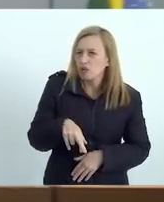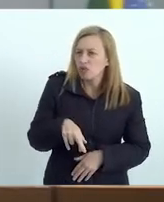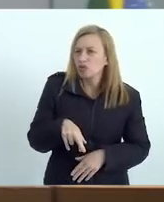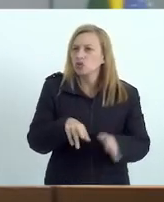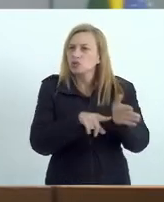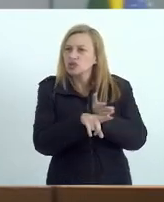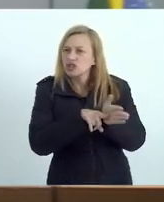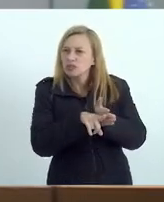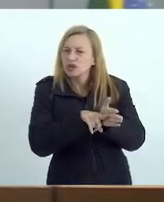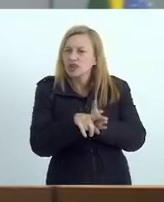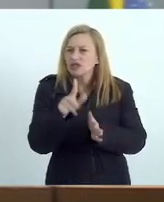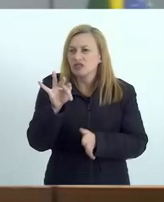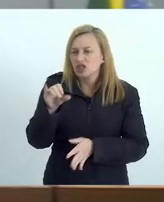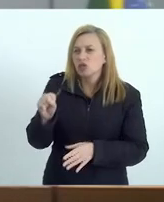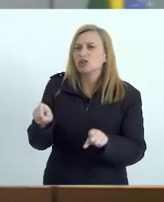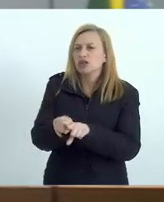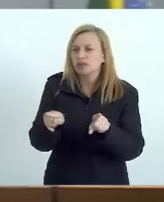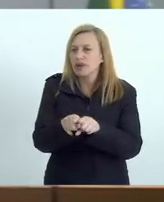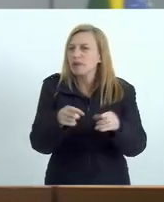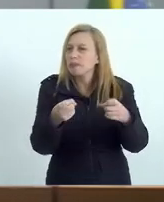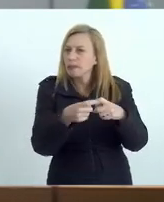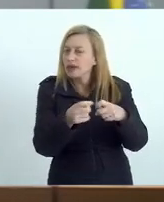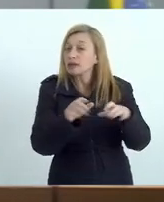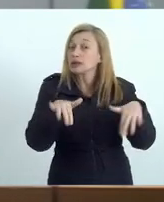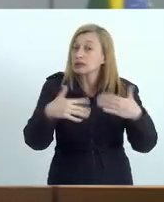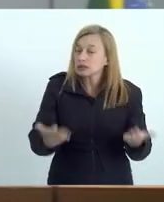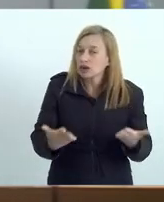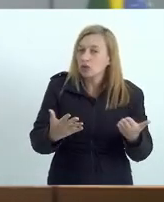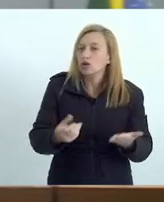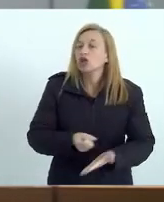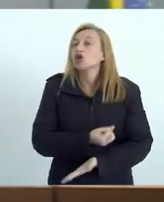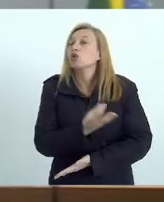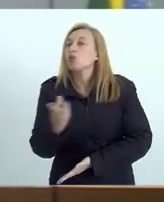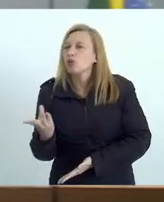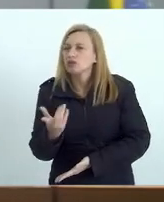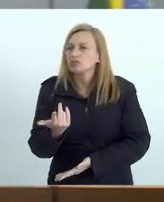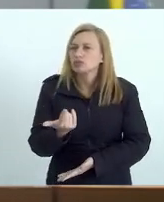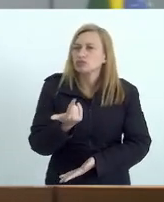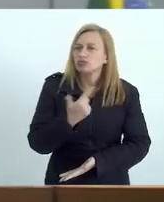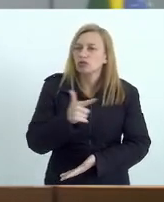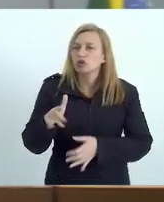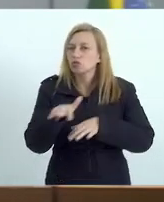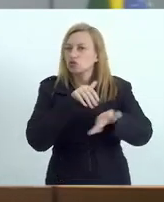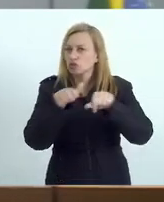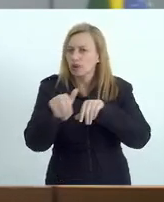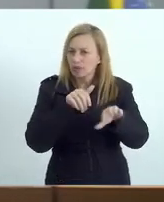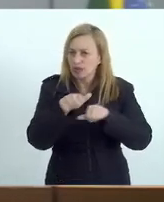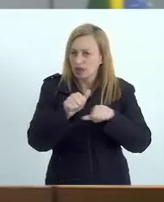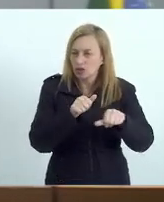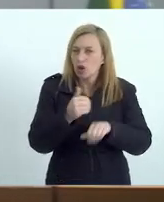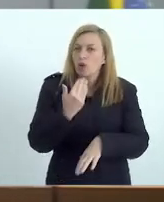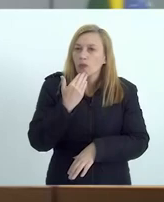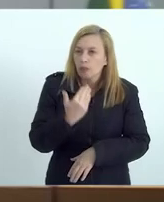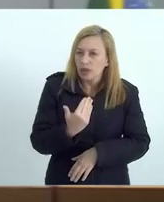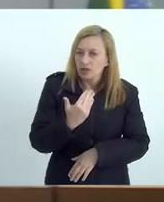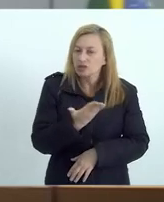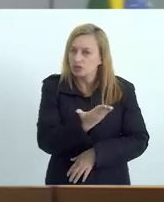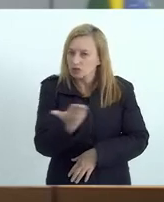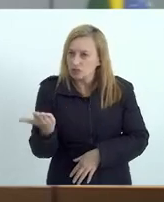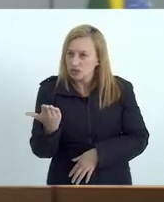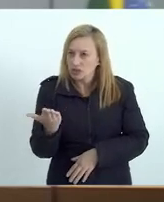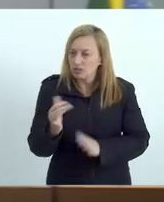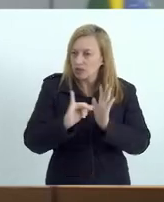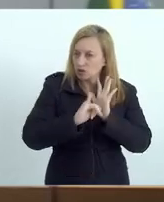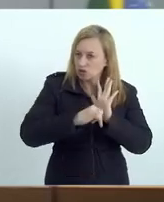físico e no exame médico então enquanto não a esse chamamento e o surgiram que os senhores